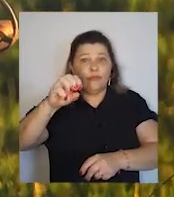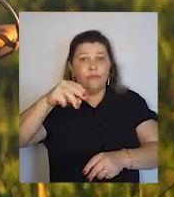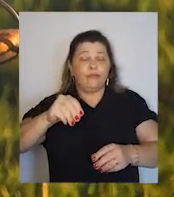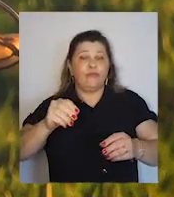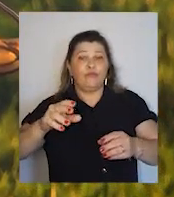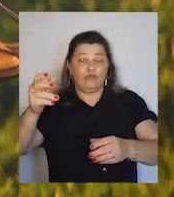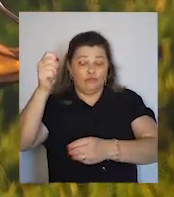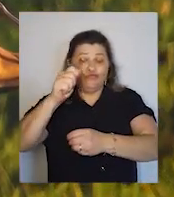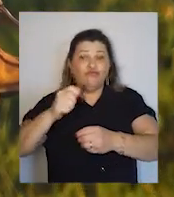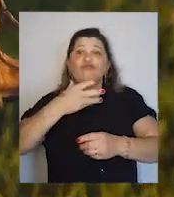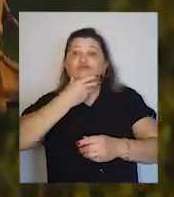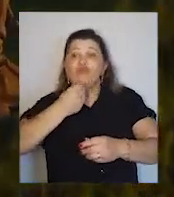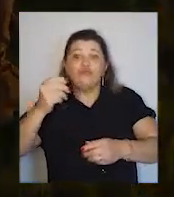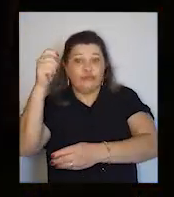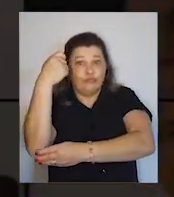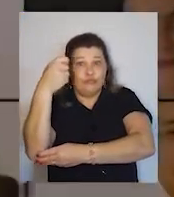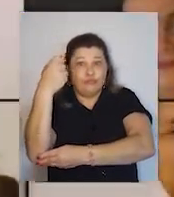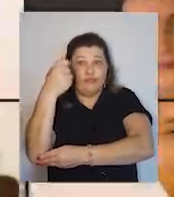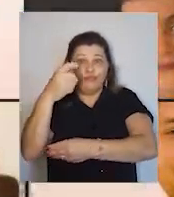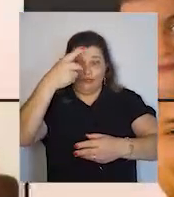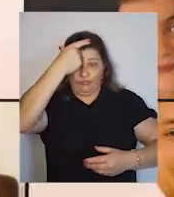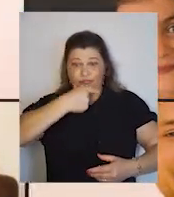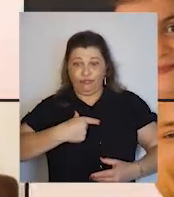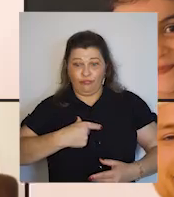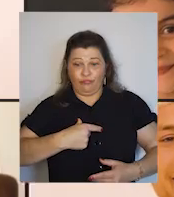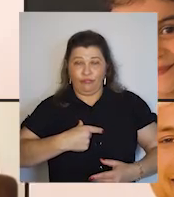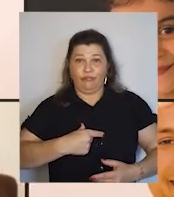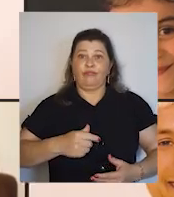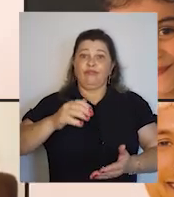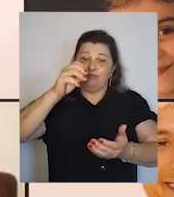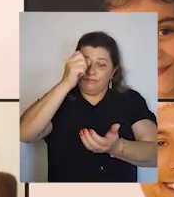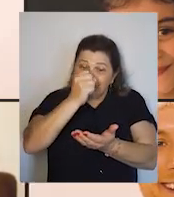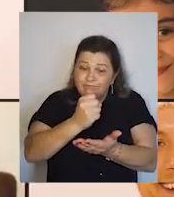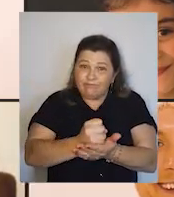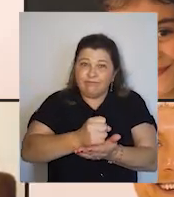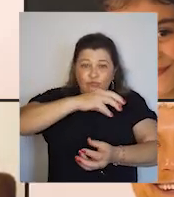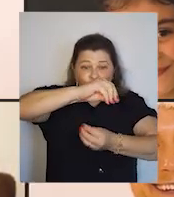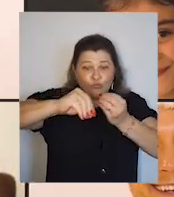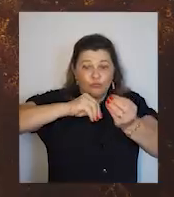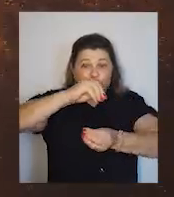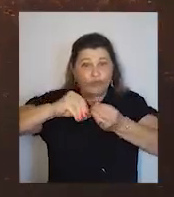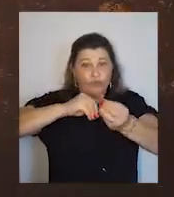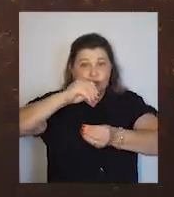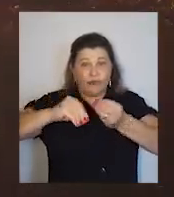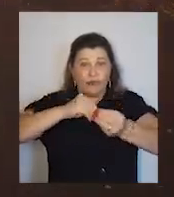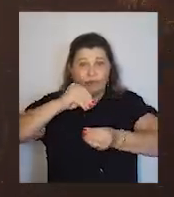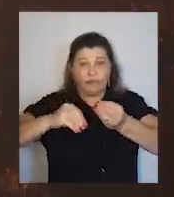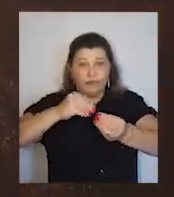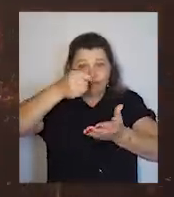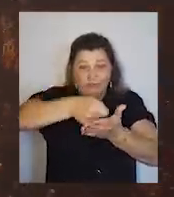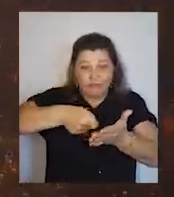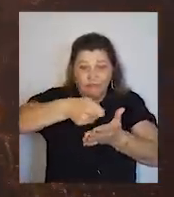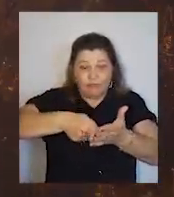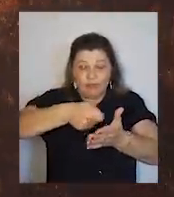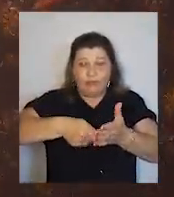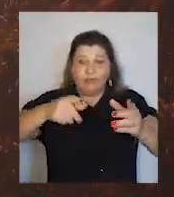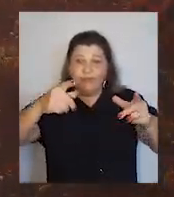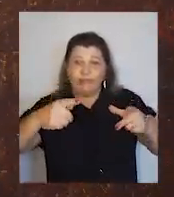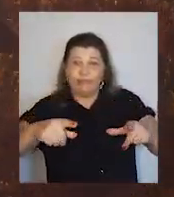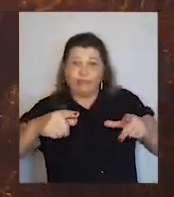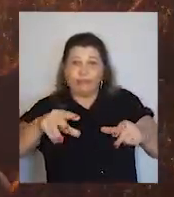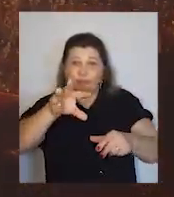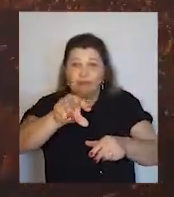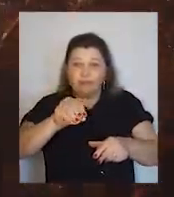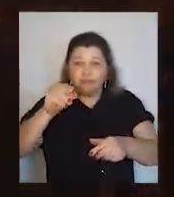figura complexa. Sua identidade é marcada pela miscigenação, por batalhas territoriais e